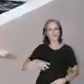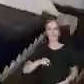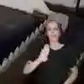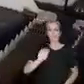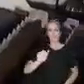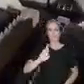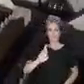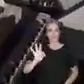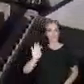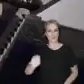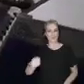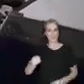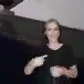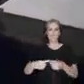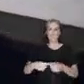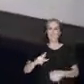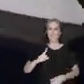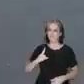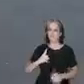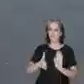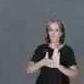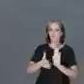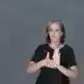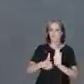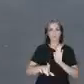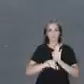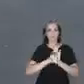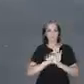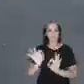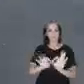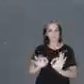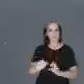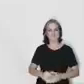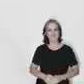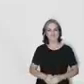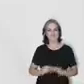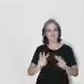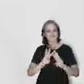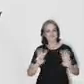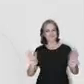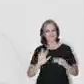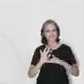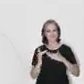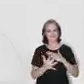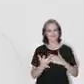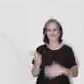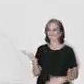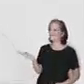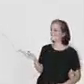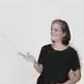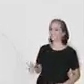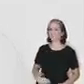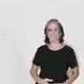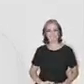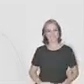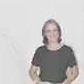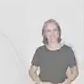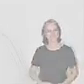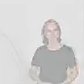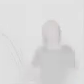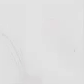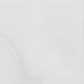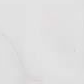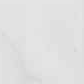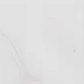sanitário. Em Barretos, a proposta está prevista no marco legal do saneamento. Para saber mais, acesse o site e as redes sociais do